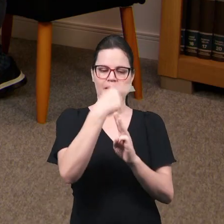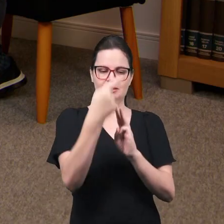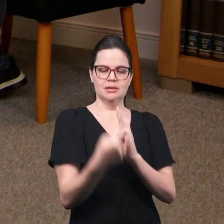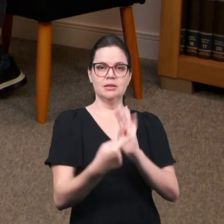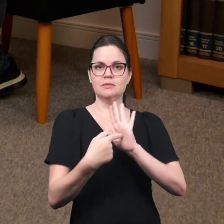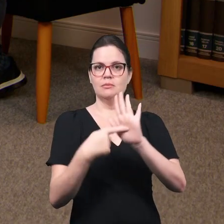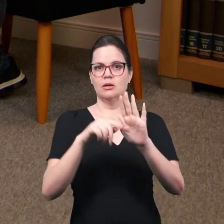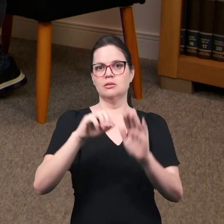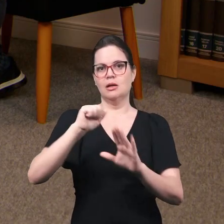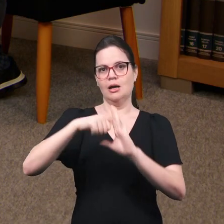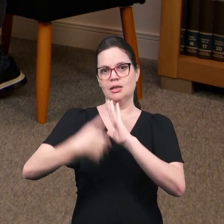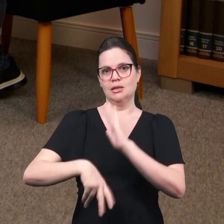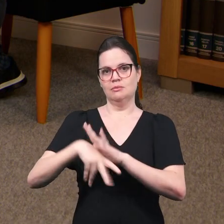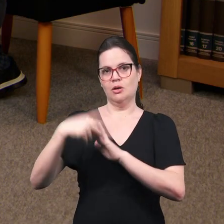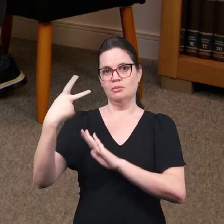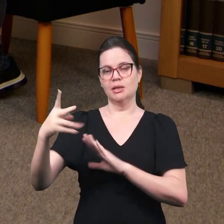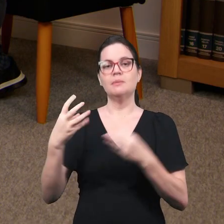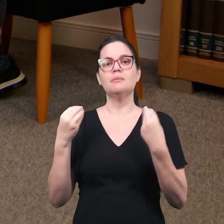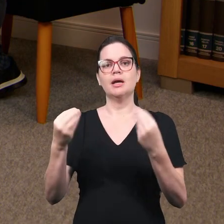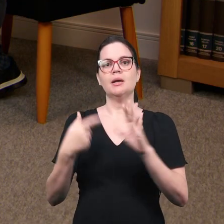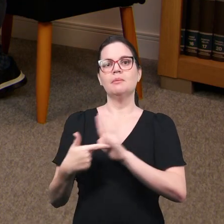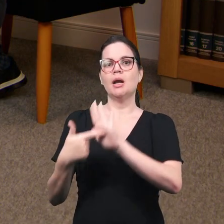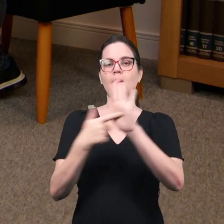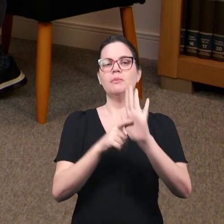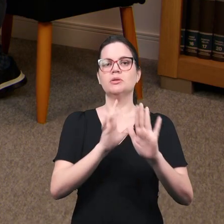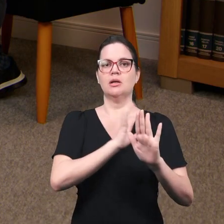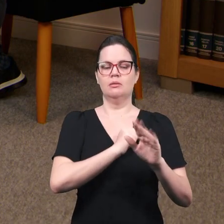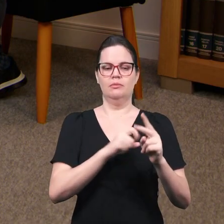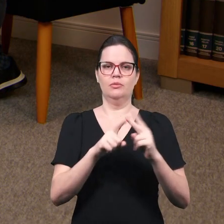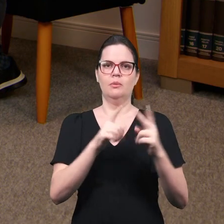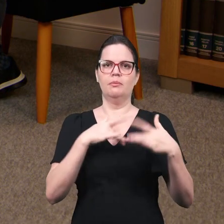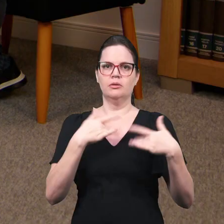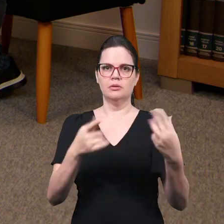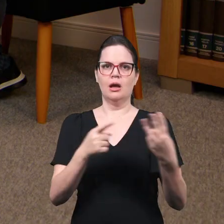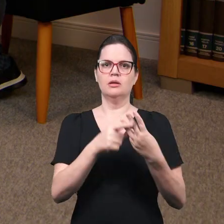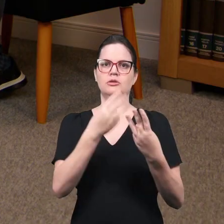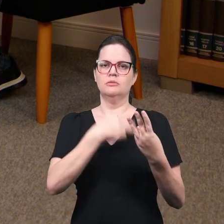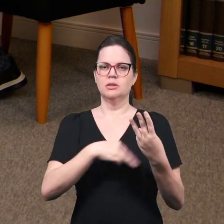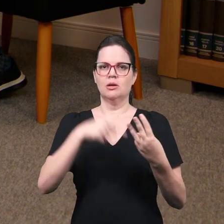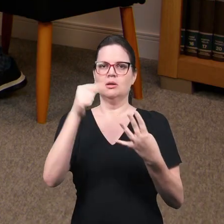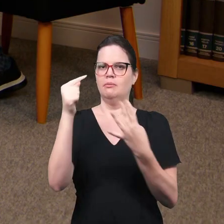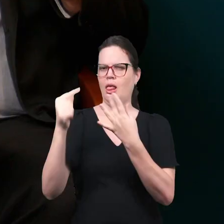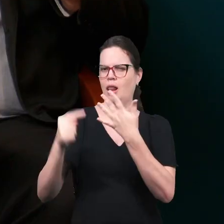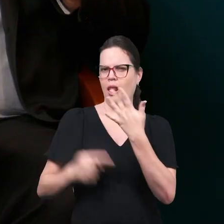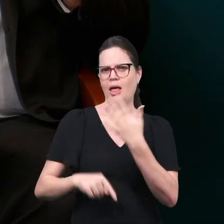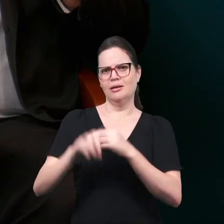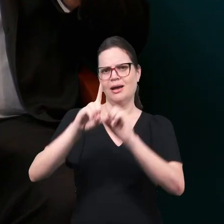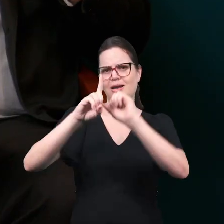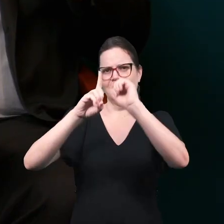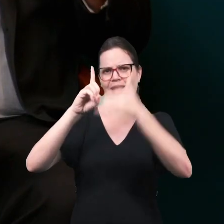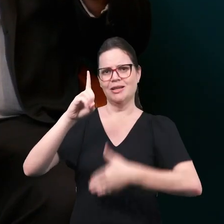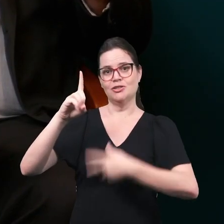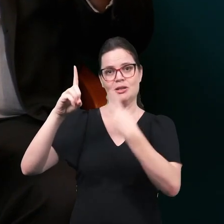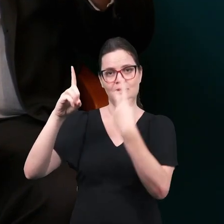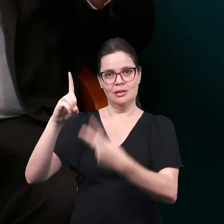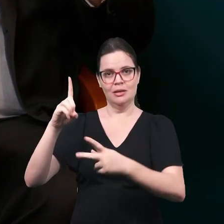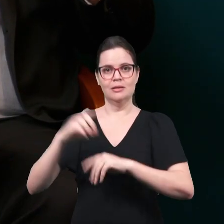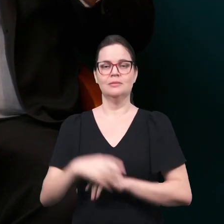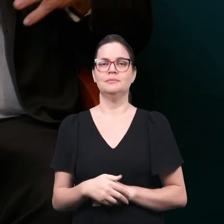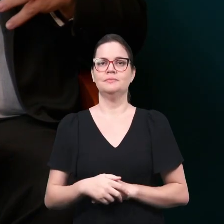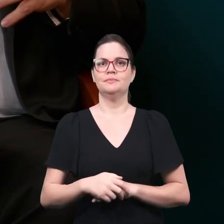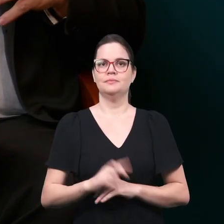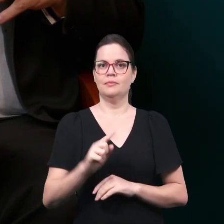Senhor. Que é o amor, a bondade, a misericórdia. Glória a e Deus. Inúmeros atributos. Quando dissemos